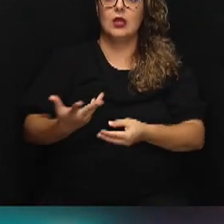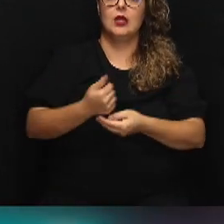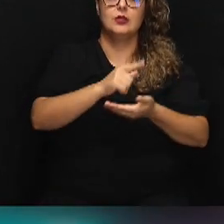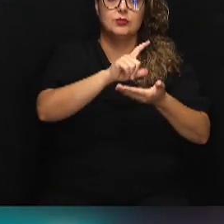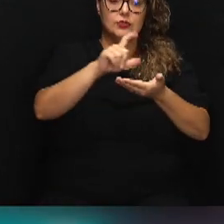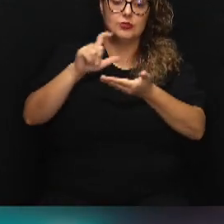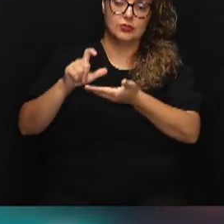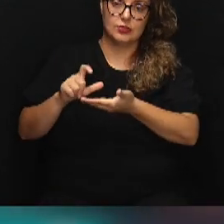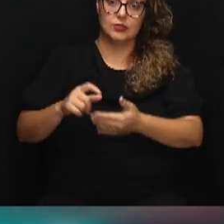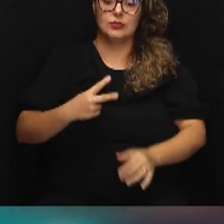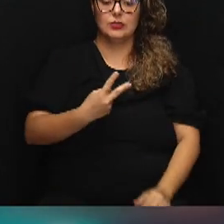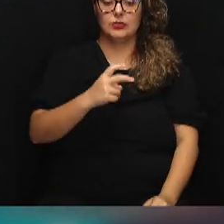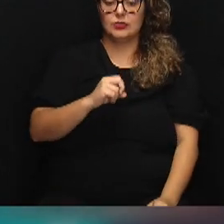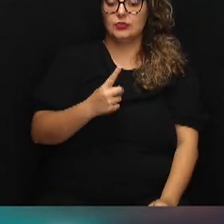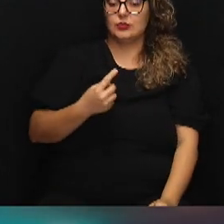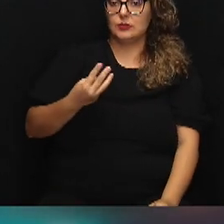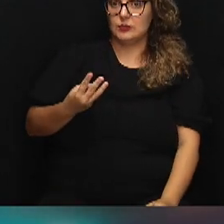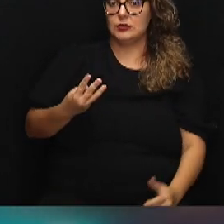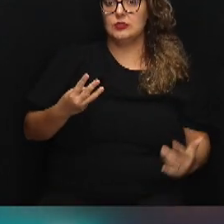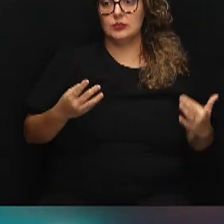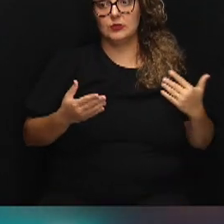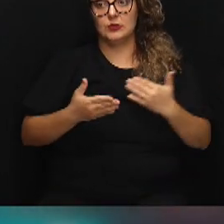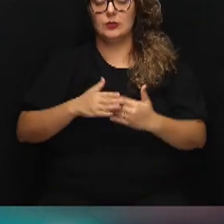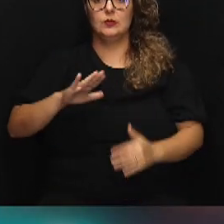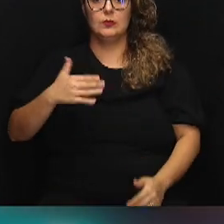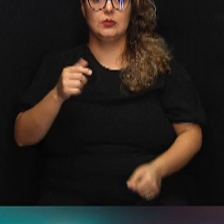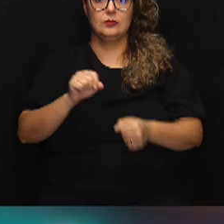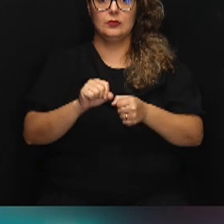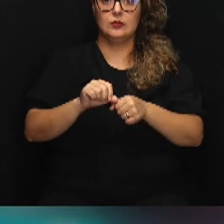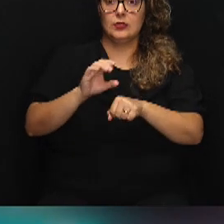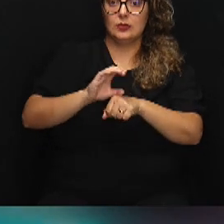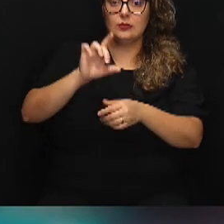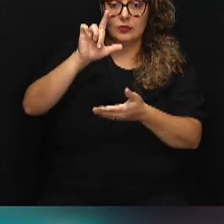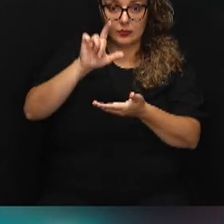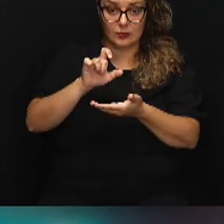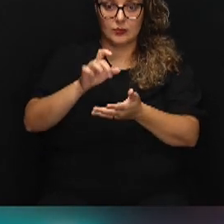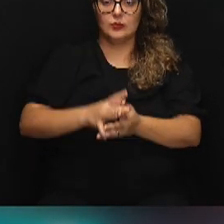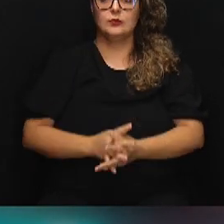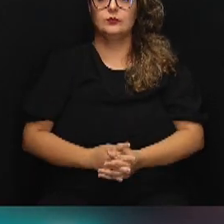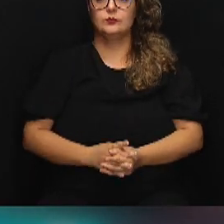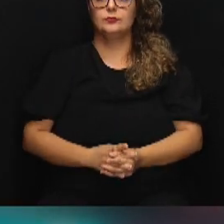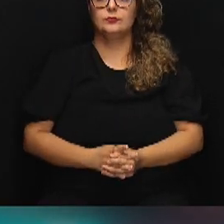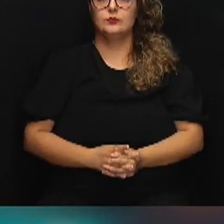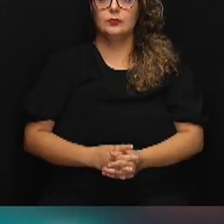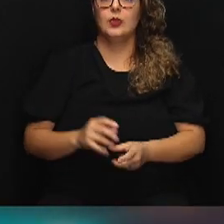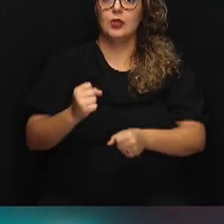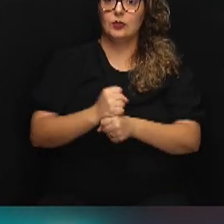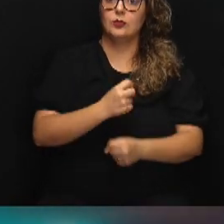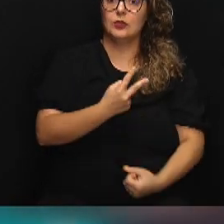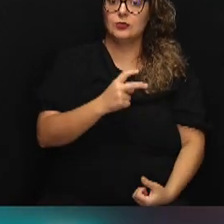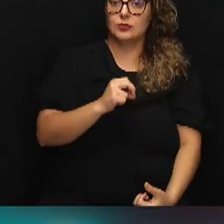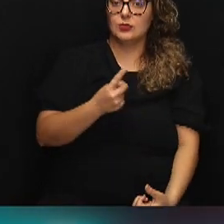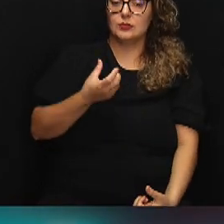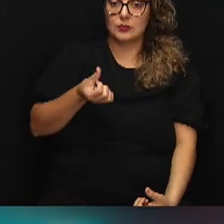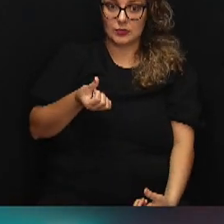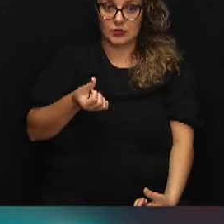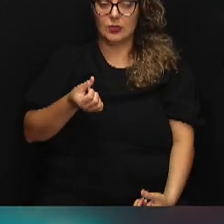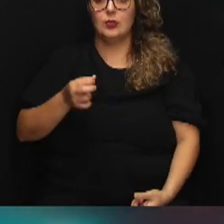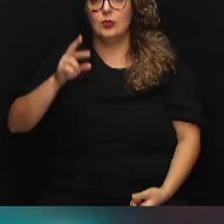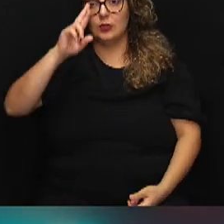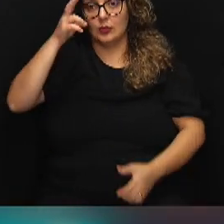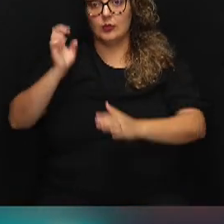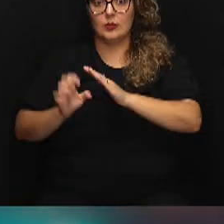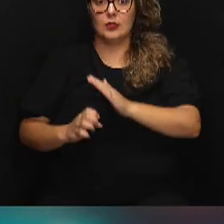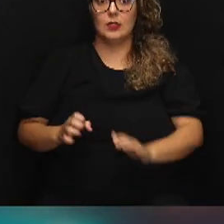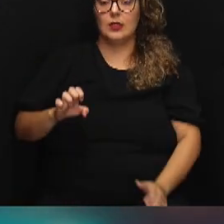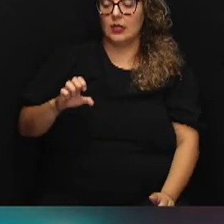fotografia desde 2013, quando realizou um curso de fotógrafo. No ano de 2016, o empresário fundou a